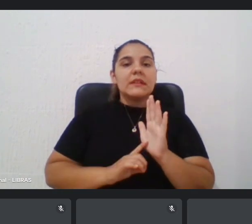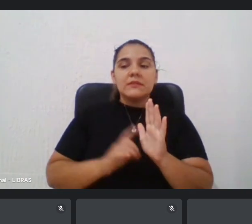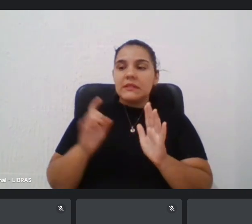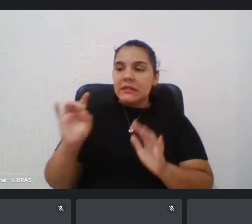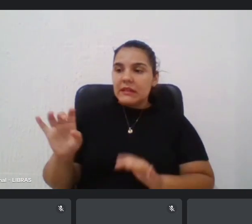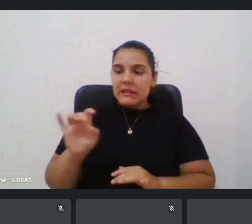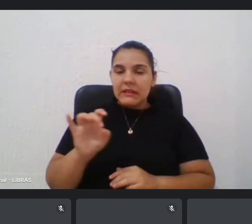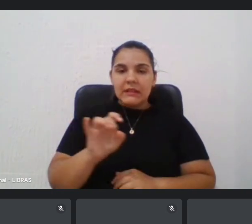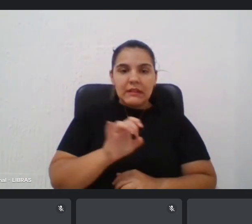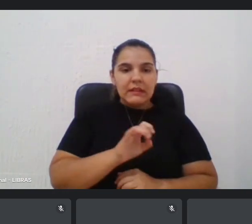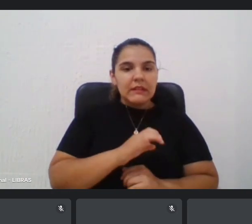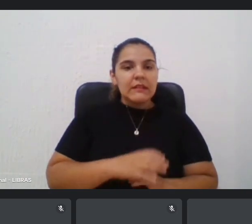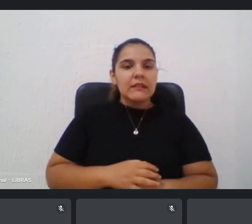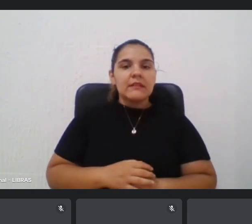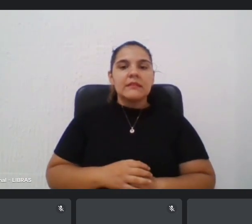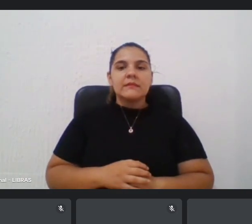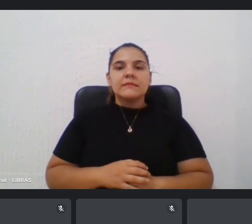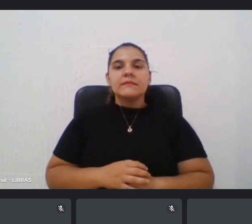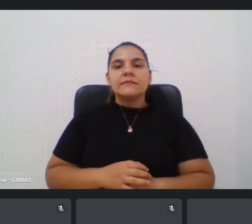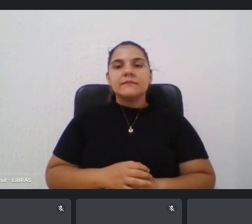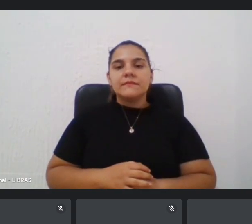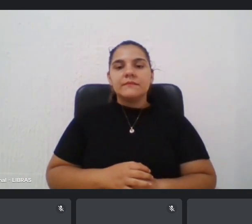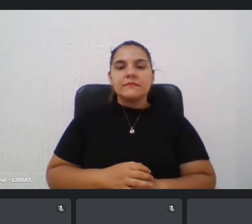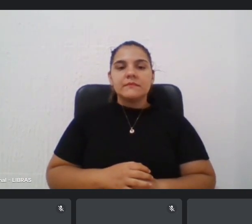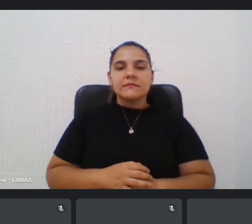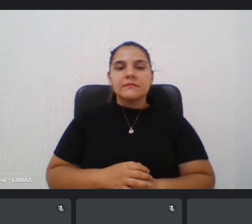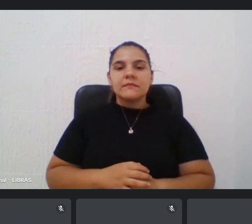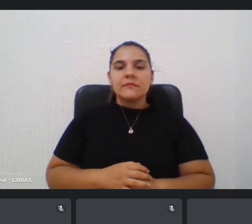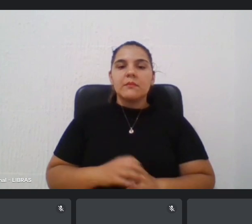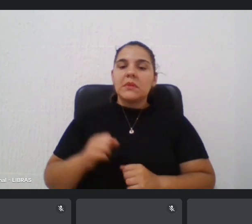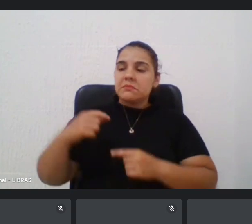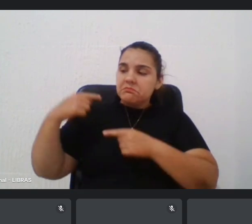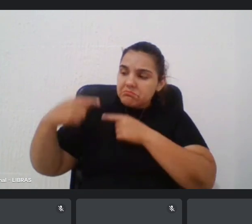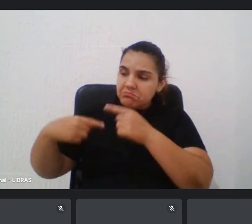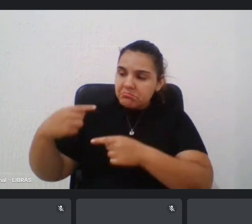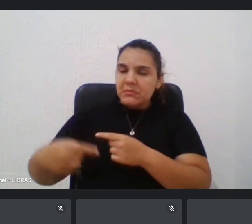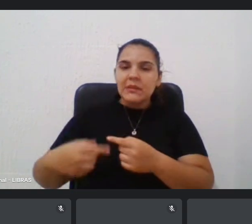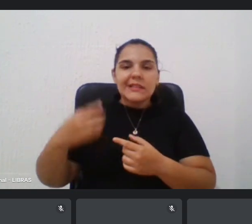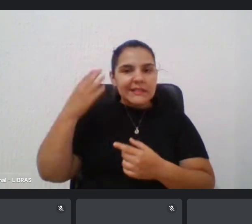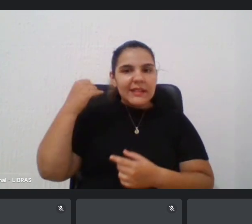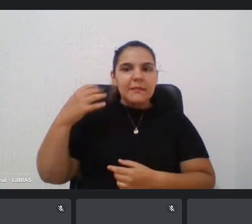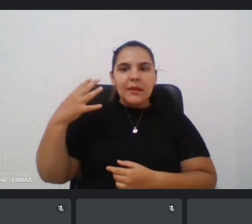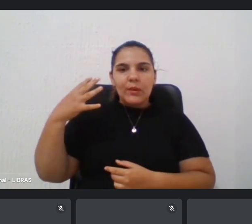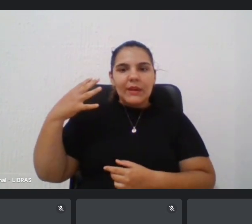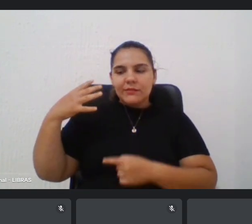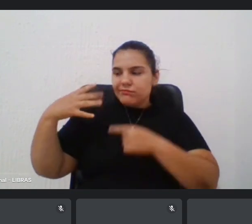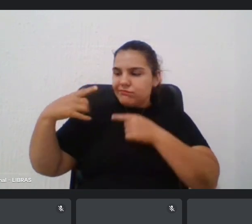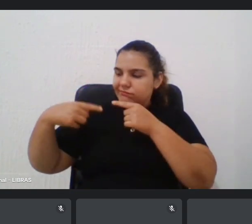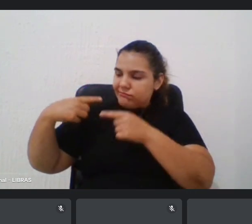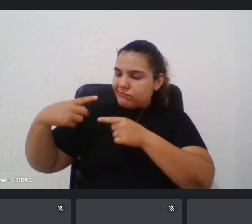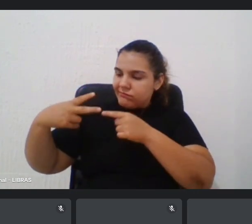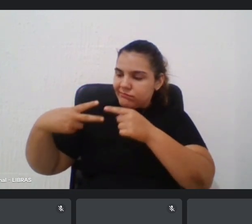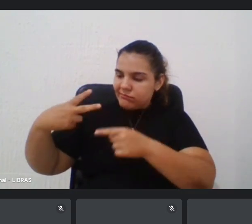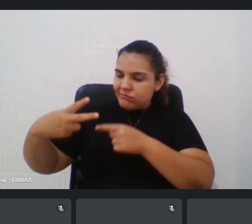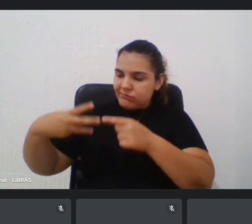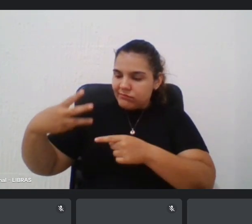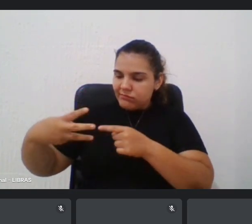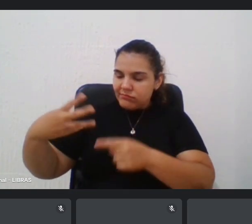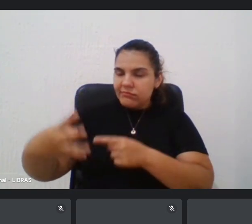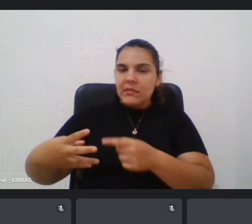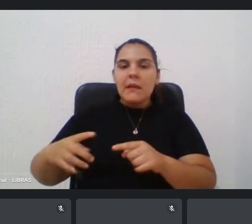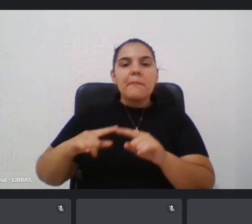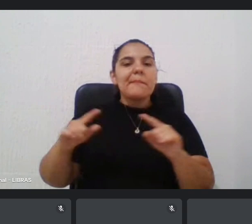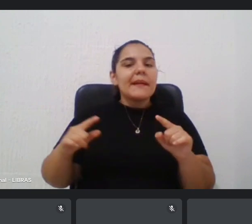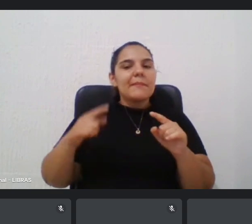direito de primeira geração. Ou seja, segunda geração, são quatro gerações classificadas, mas quando a gente pensa